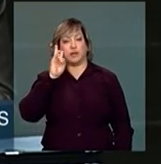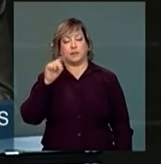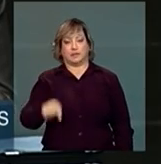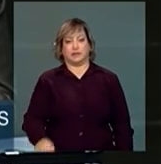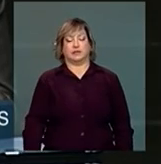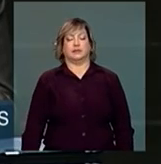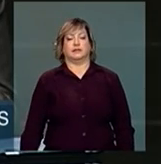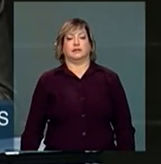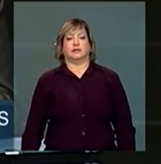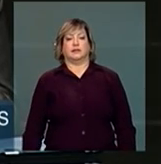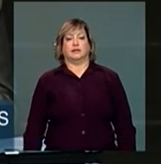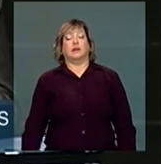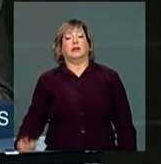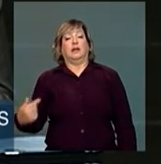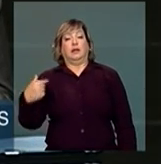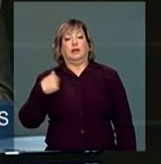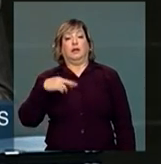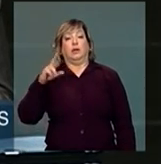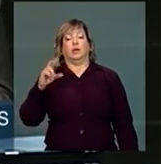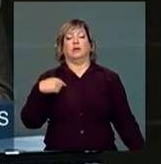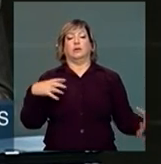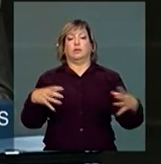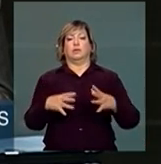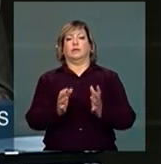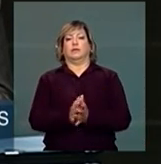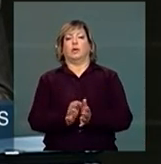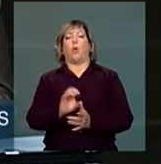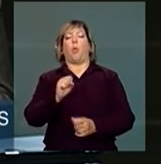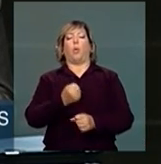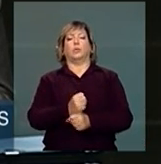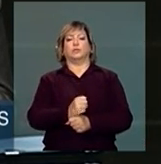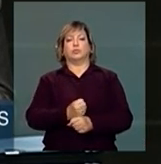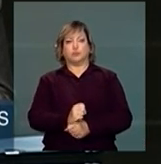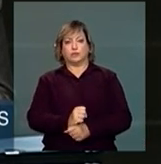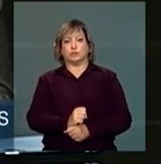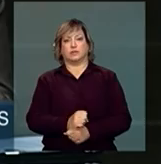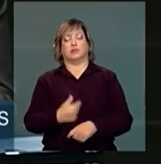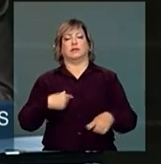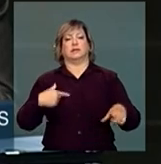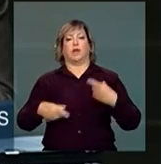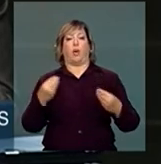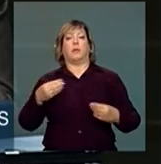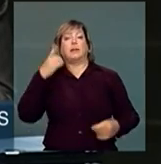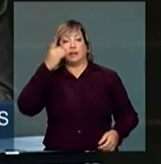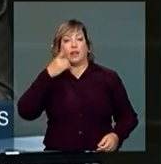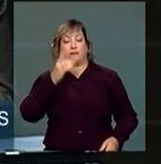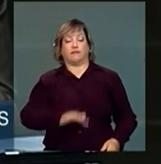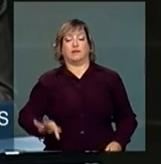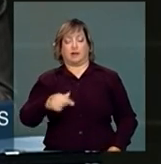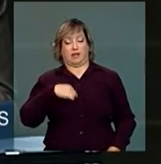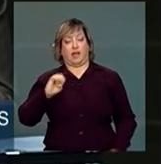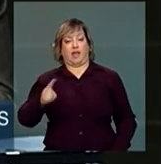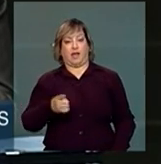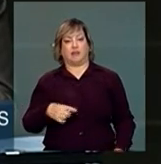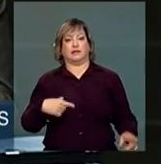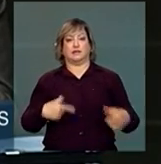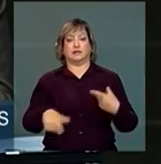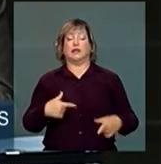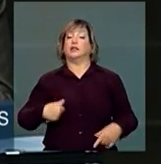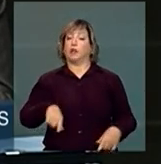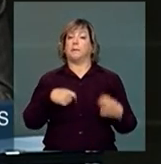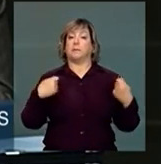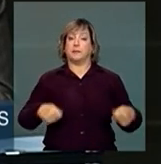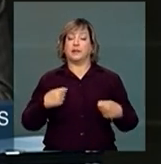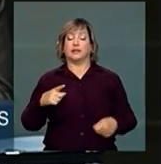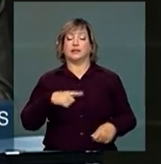como representante classista, que fui durante 8 anos, como deputado federal que fui, temos que ter nós,